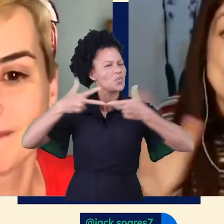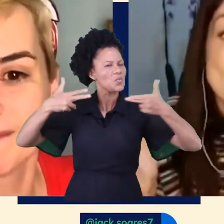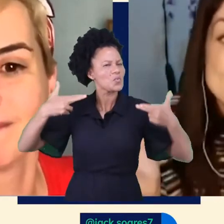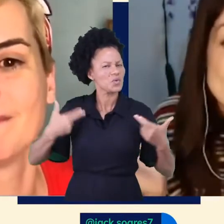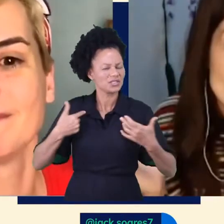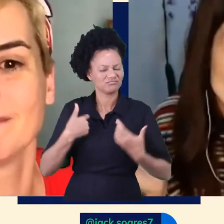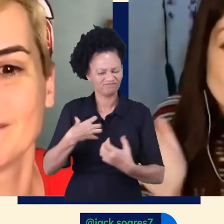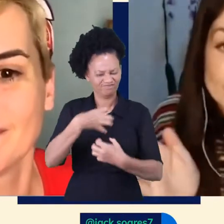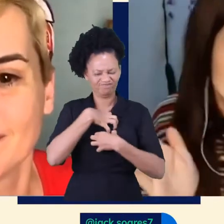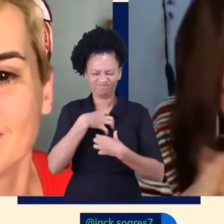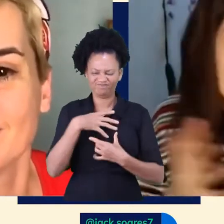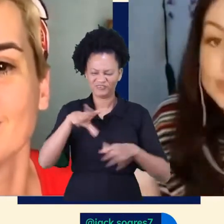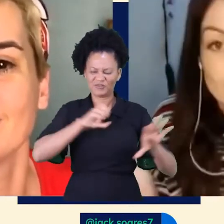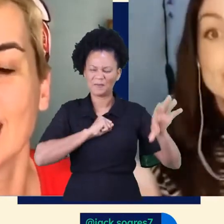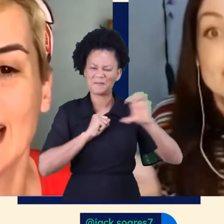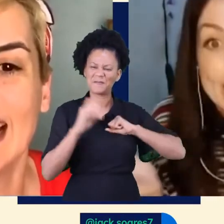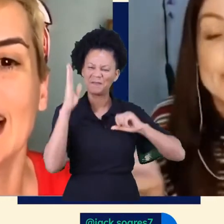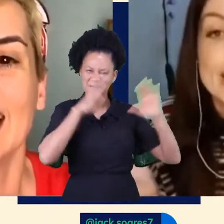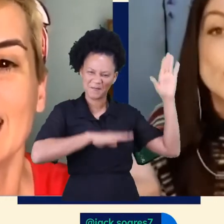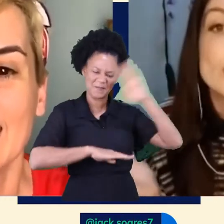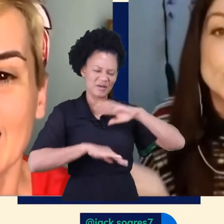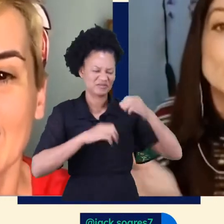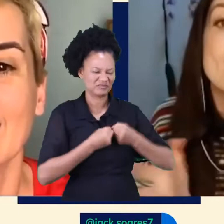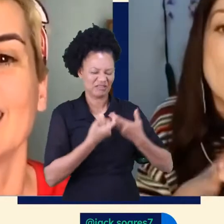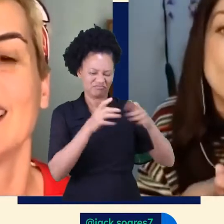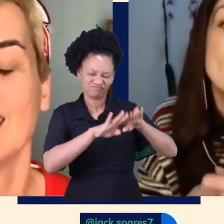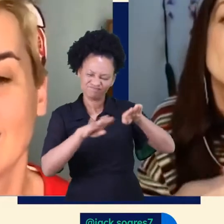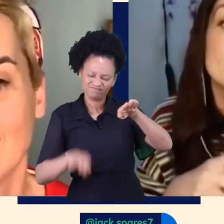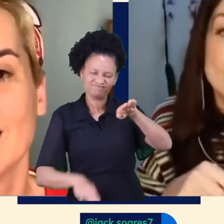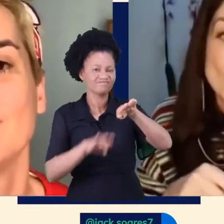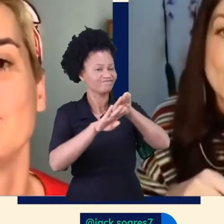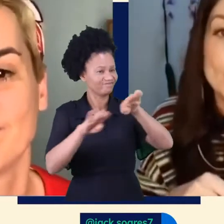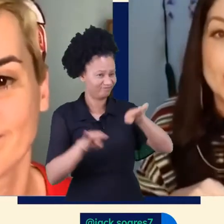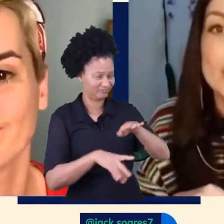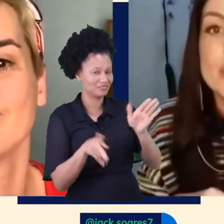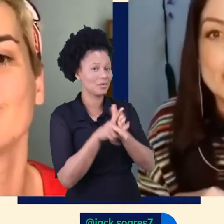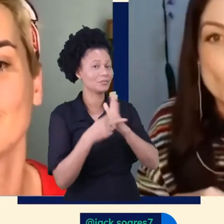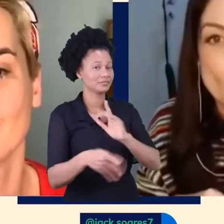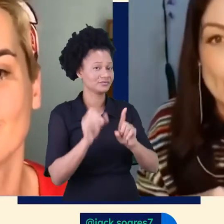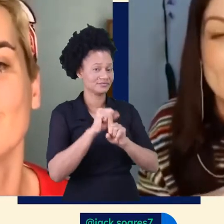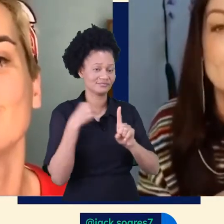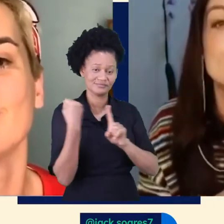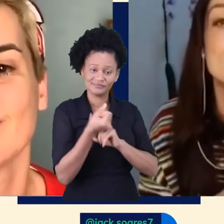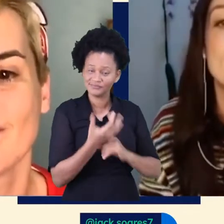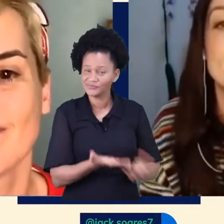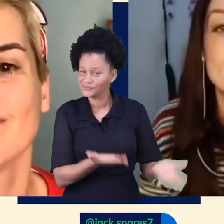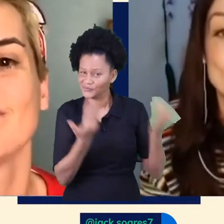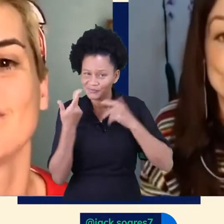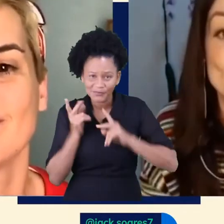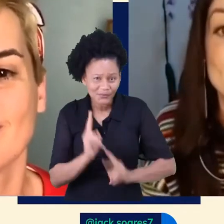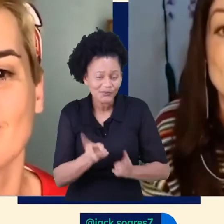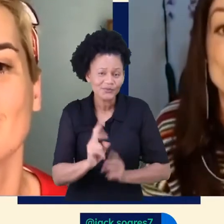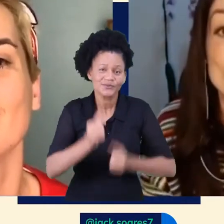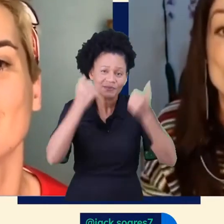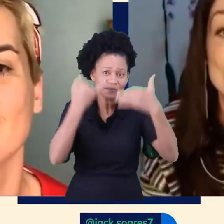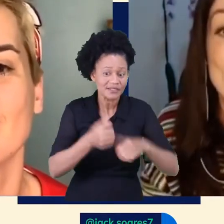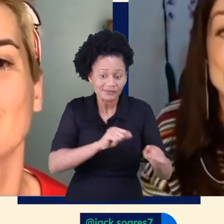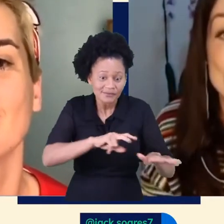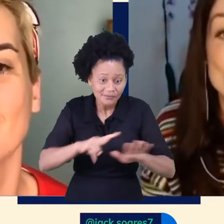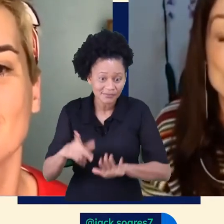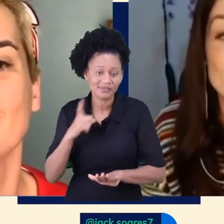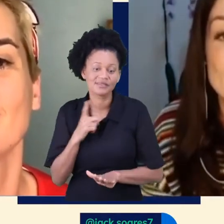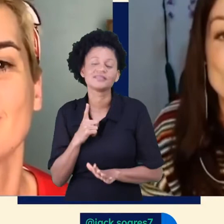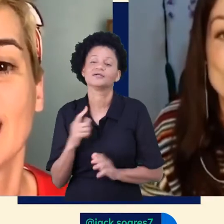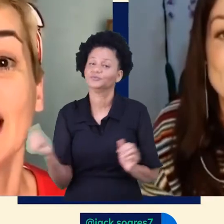essas coisas que têm feito tanto mal e têm gerado tanta desigualdade, né, na nossa sociedade. Então, vamos lá,